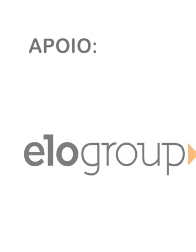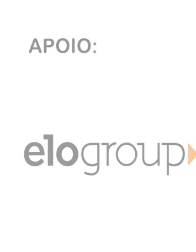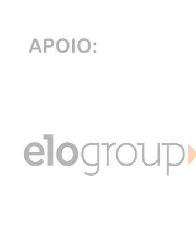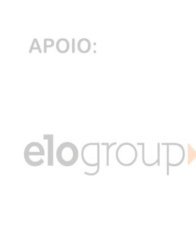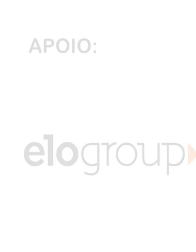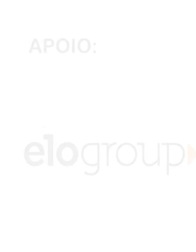grupo